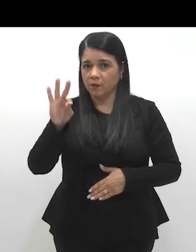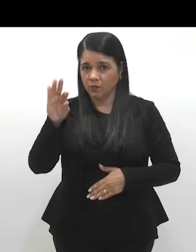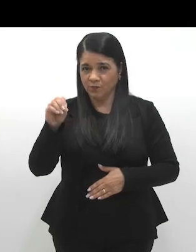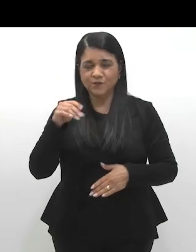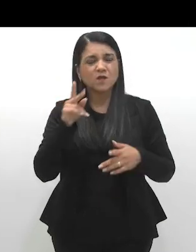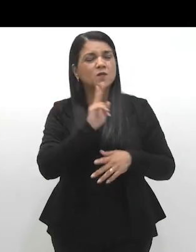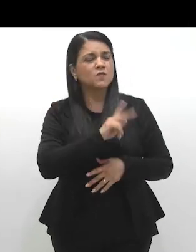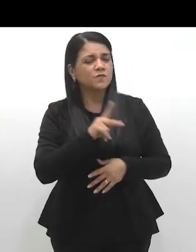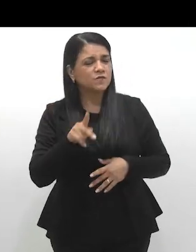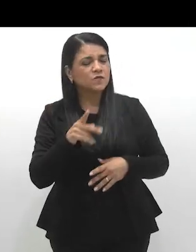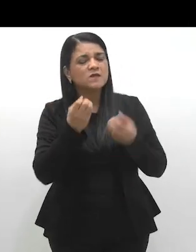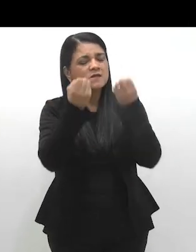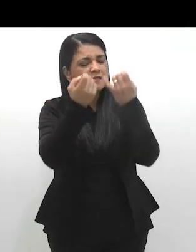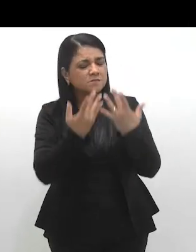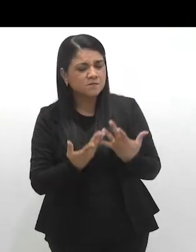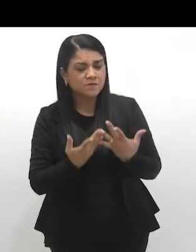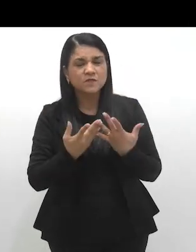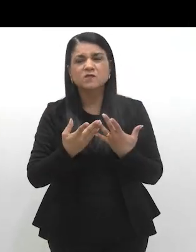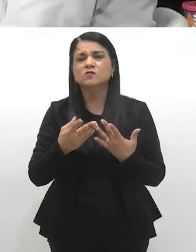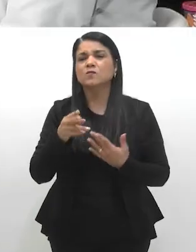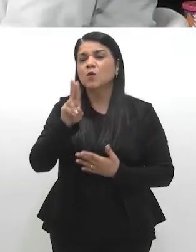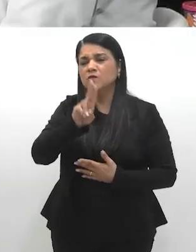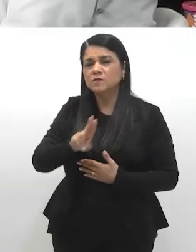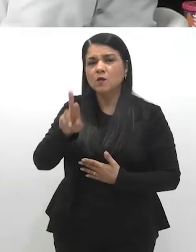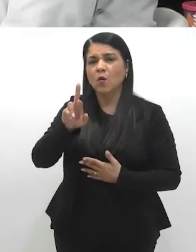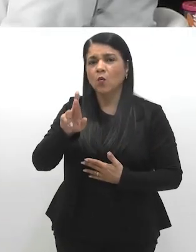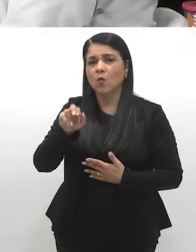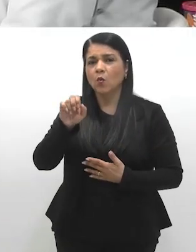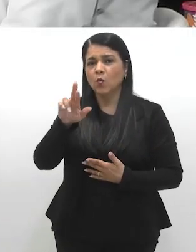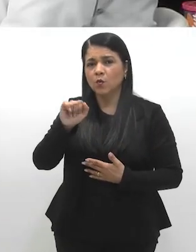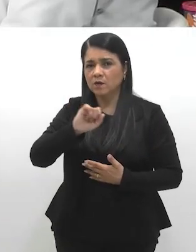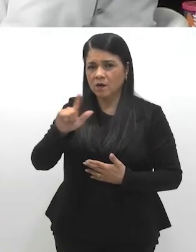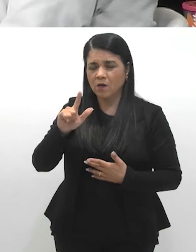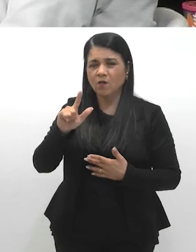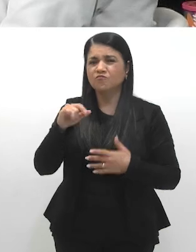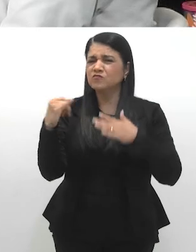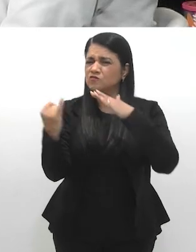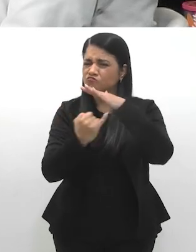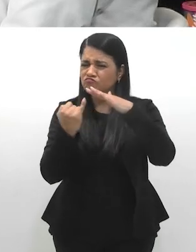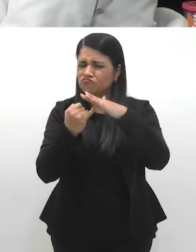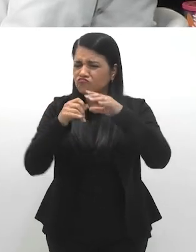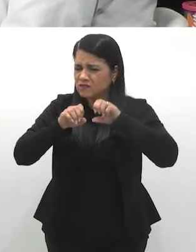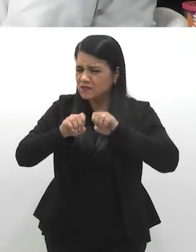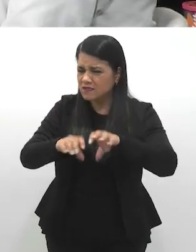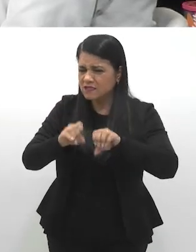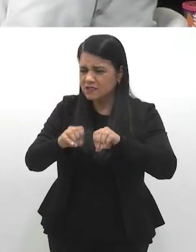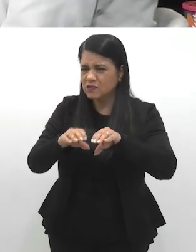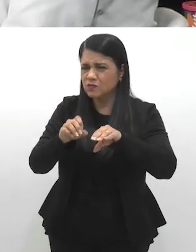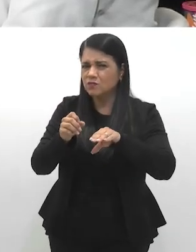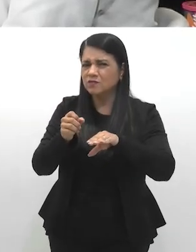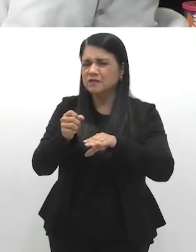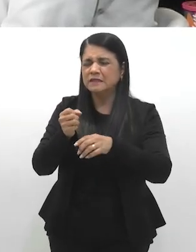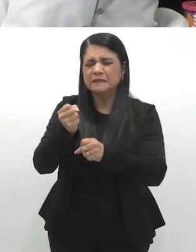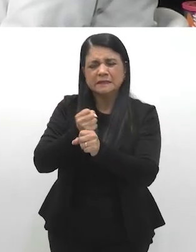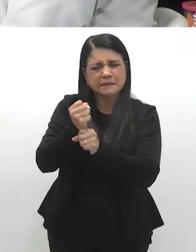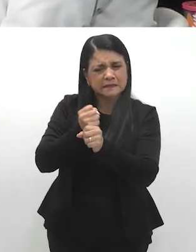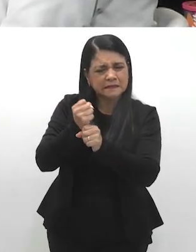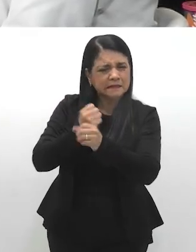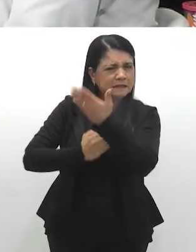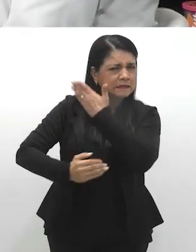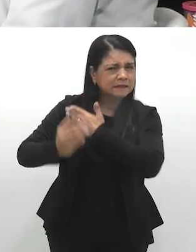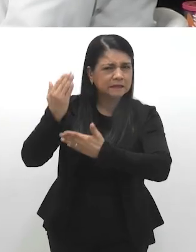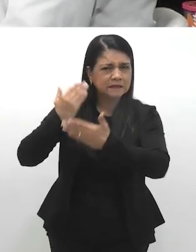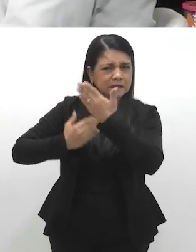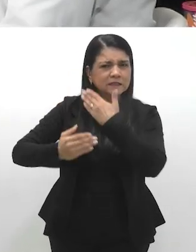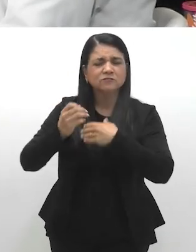Professor, eu queria que o senhor falasse agora um pouco da Rural, né? A Rural, que é uma das instituições de ensino quase mais antigas do